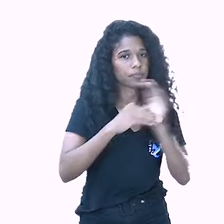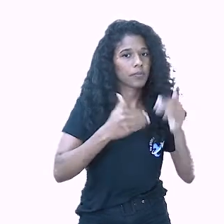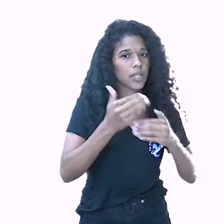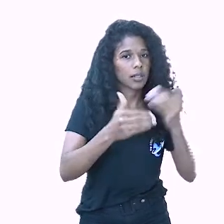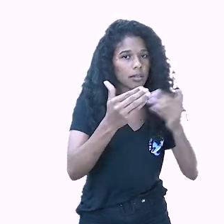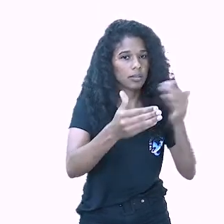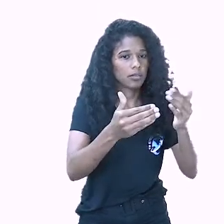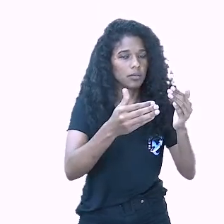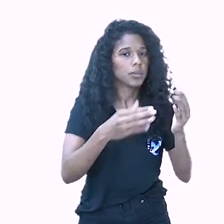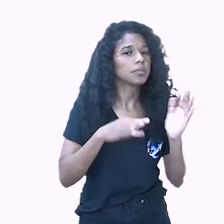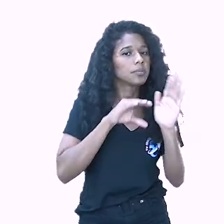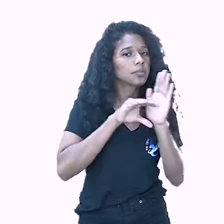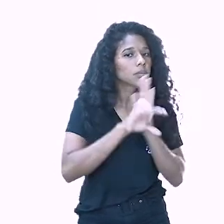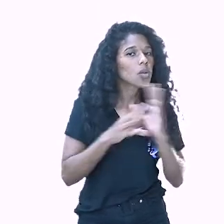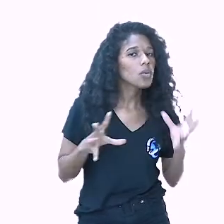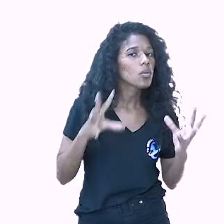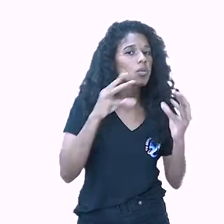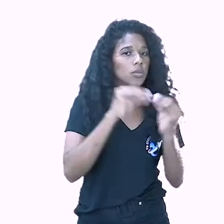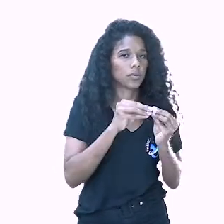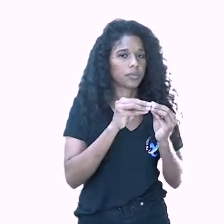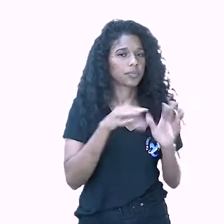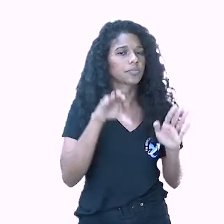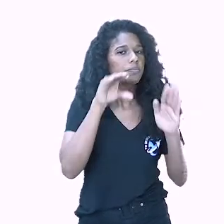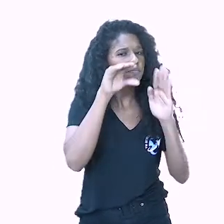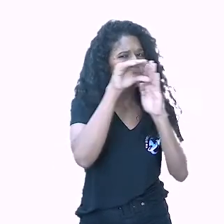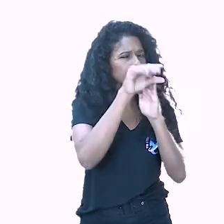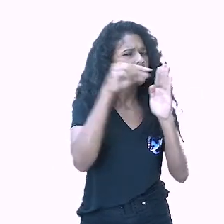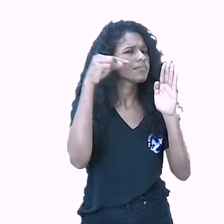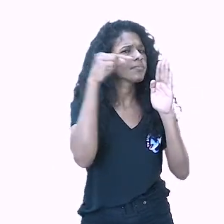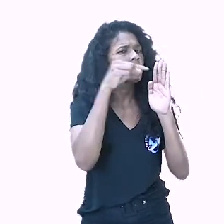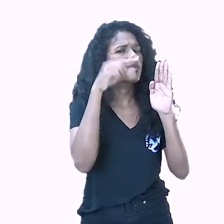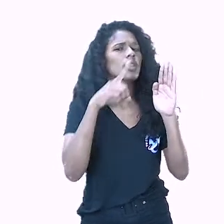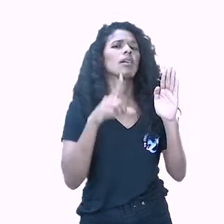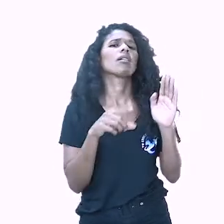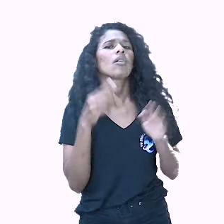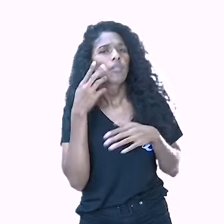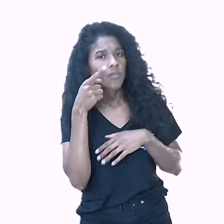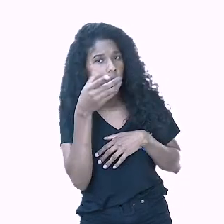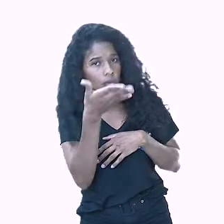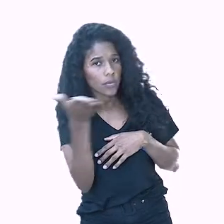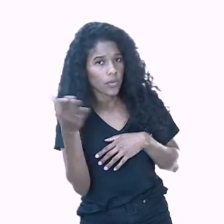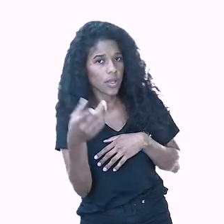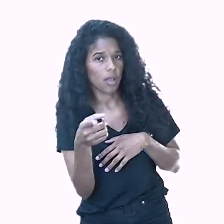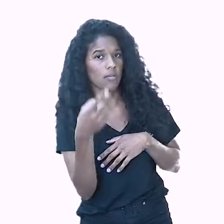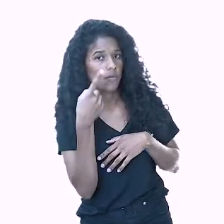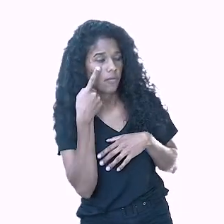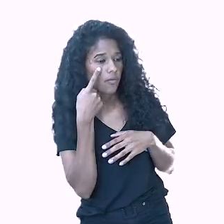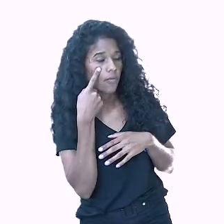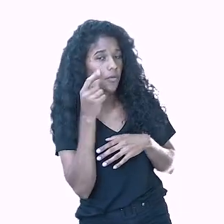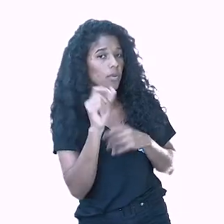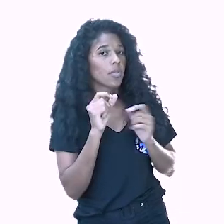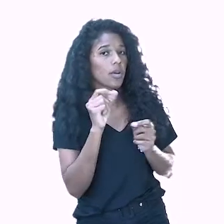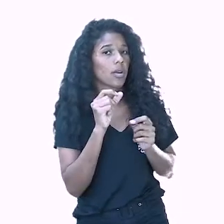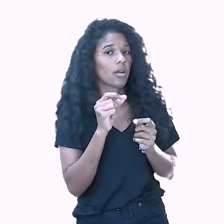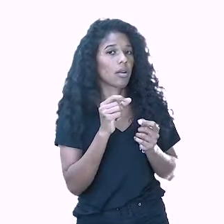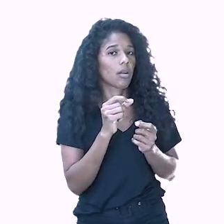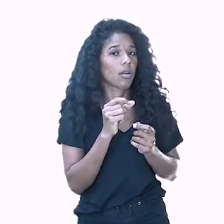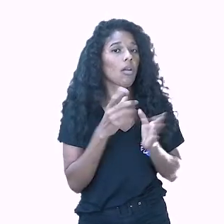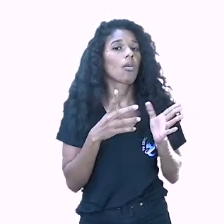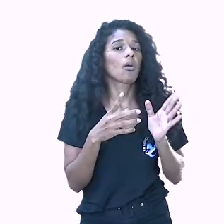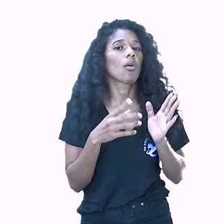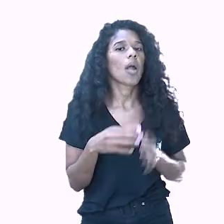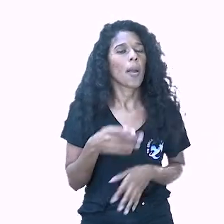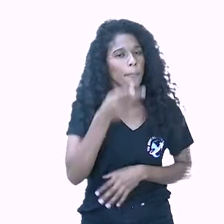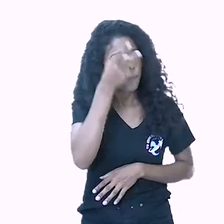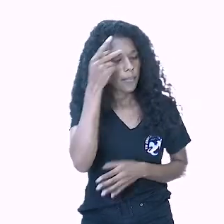narrativa, certo? Na introdução, você vai ver que aparece o assunto. O cronista vai